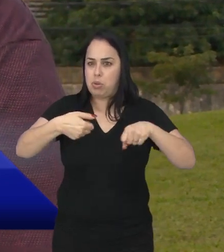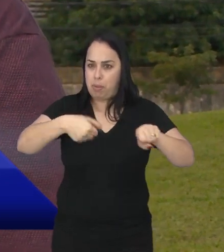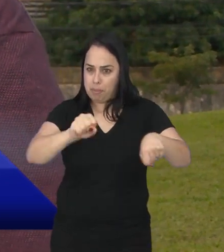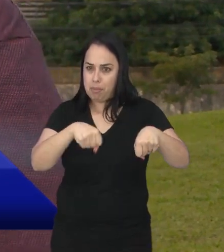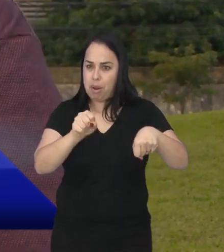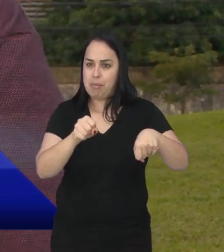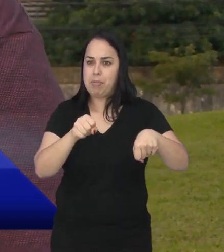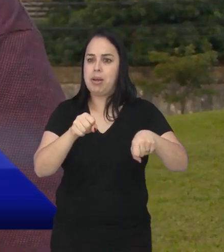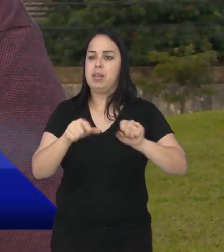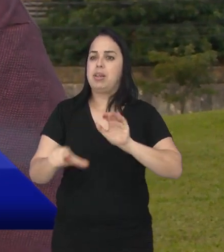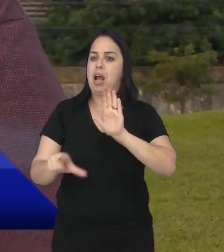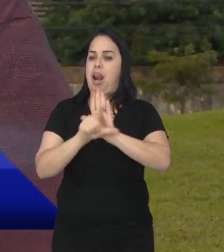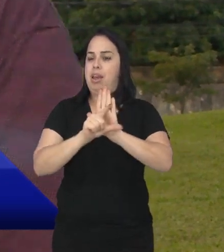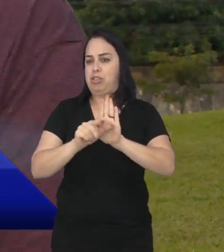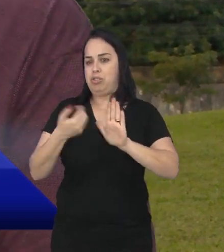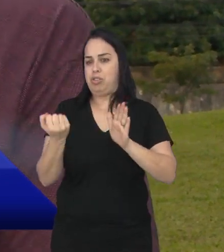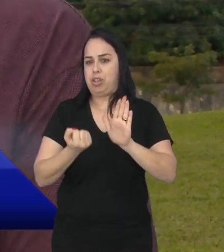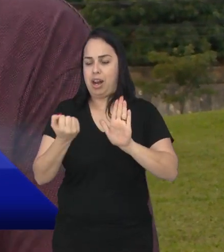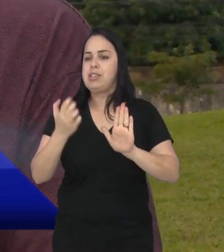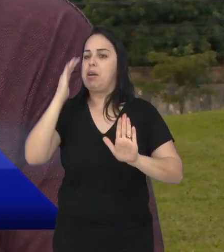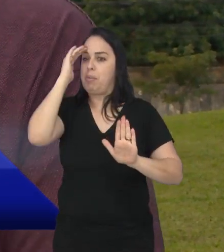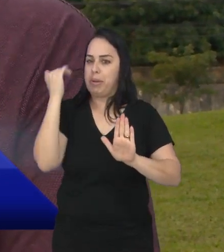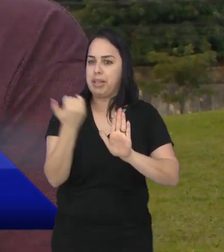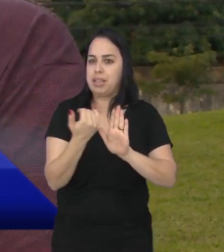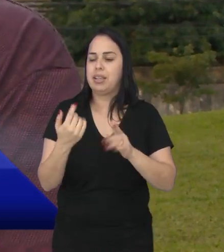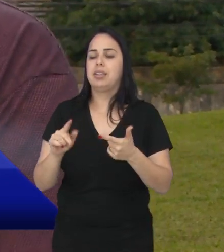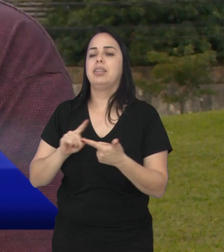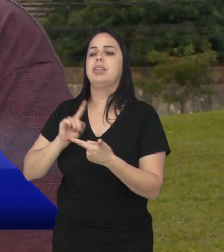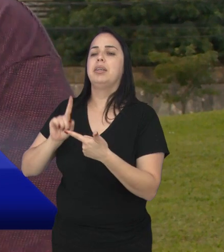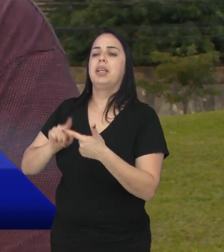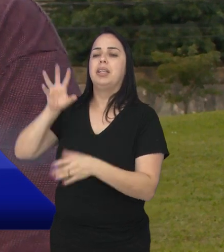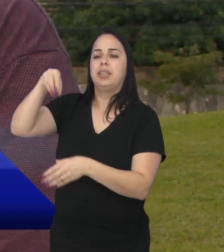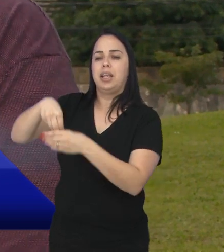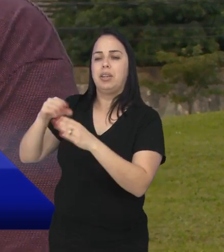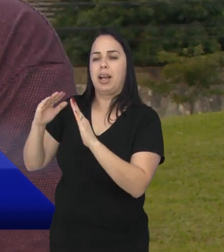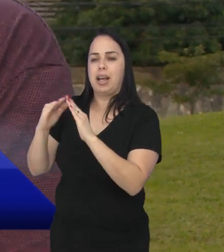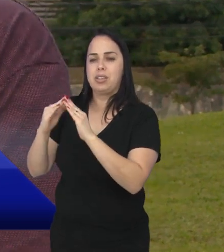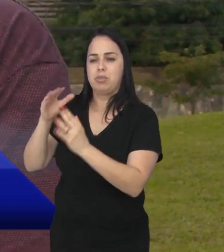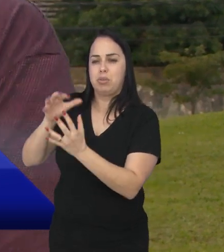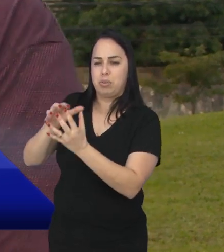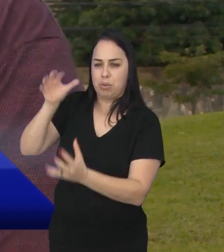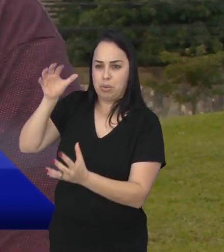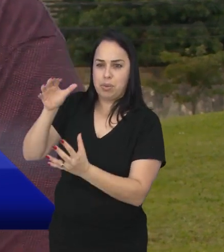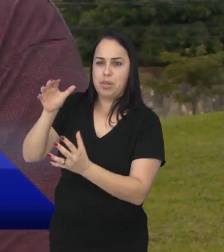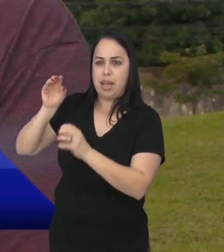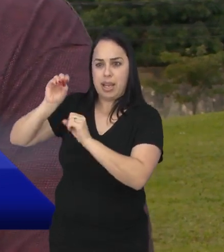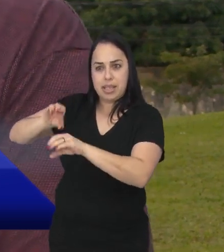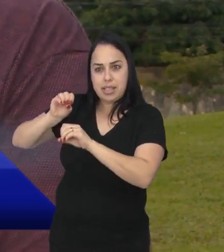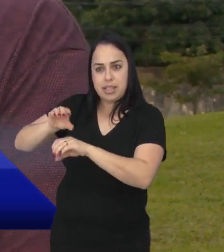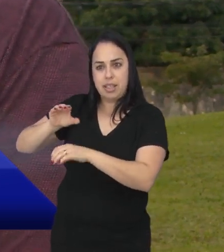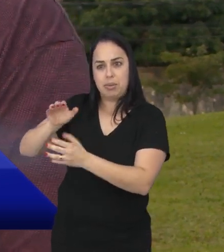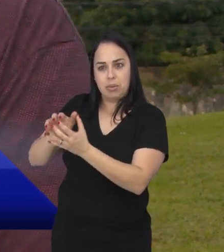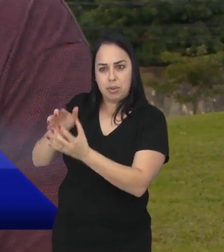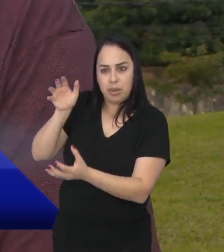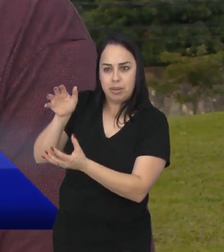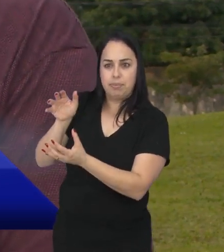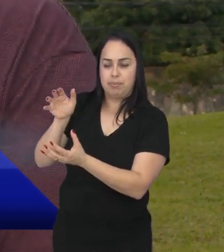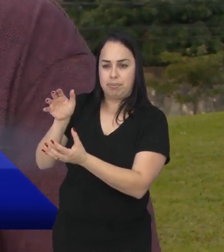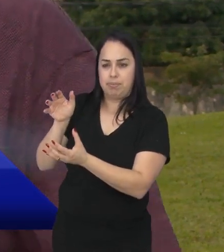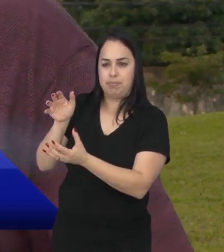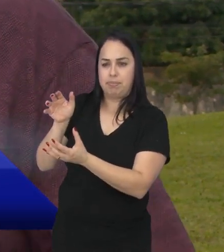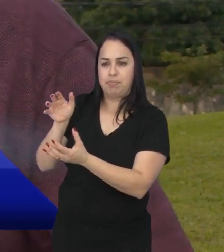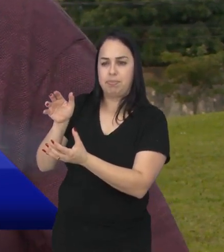a obedecer as leis de trânsito ações focadas em todas as casas do Idoso nesse mês de maio com os idosos de maneira que